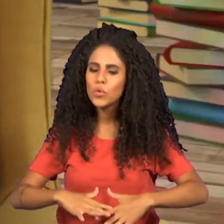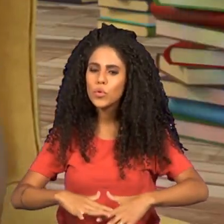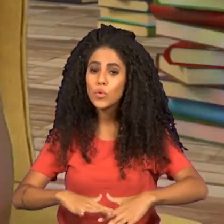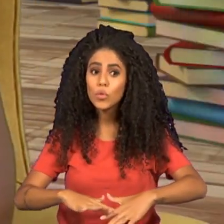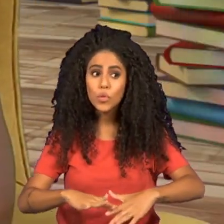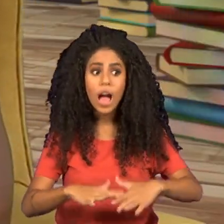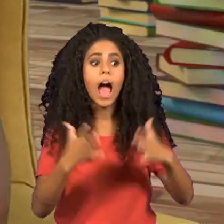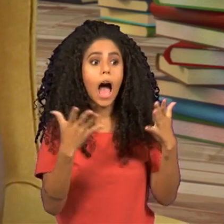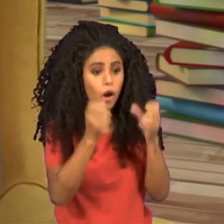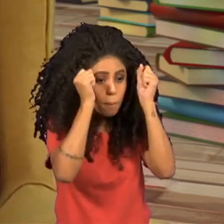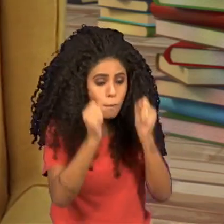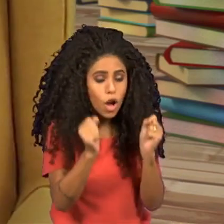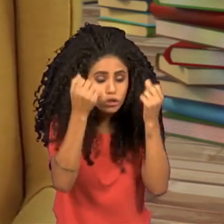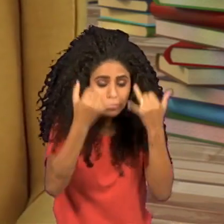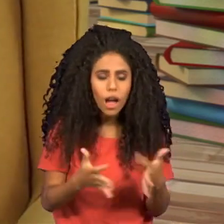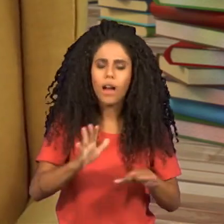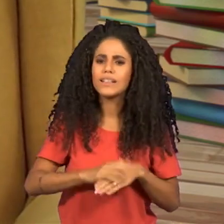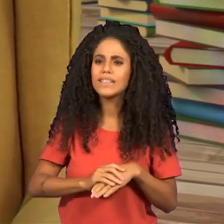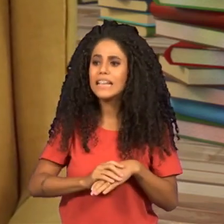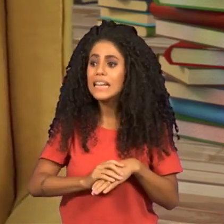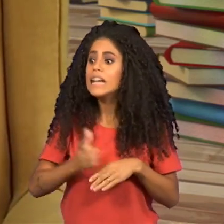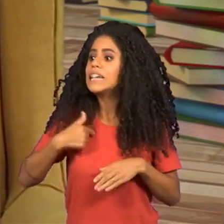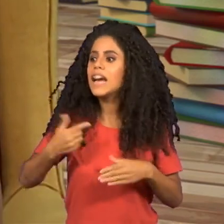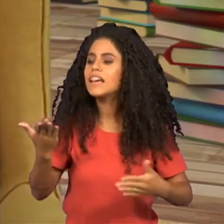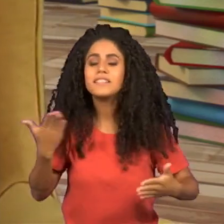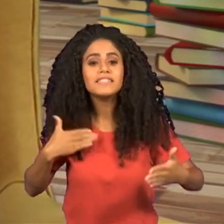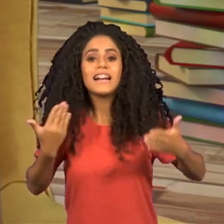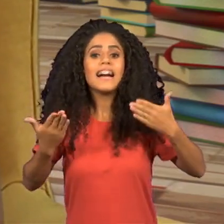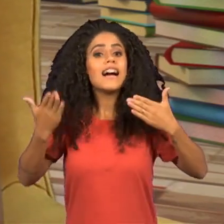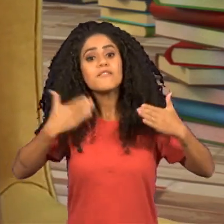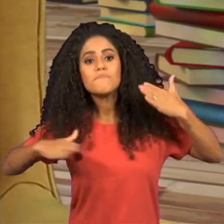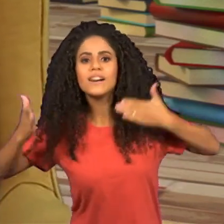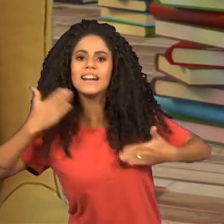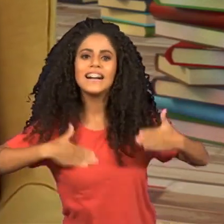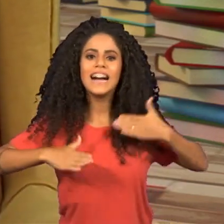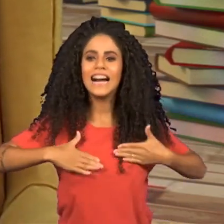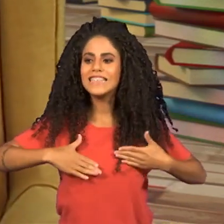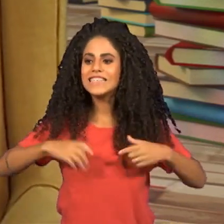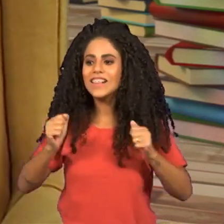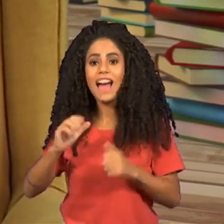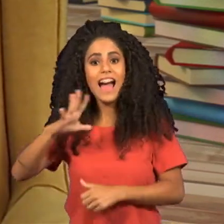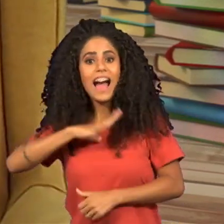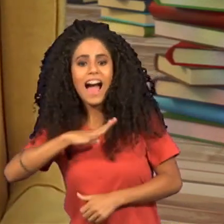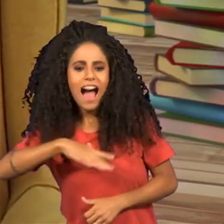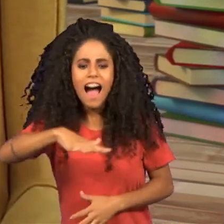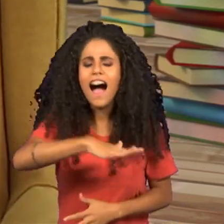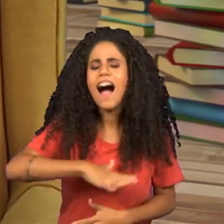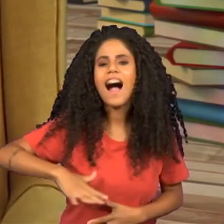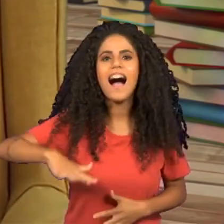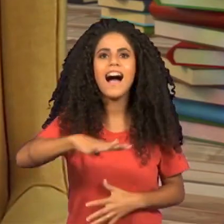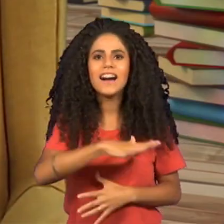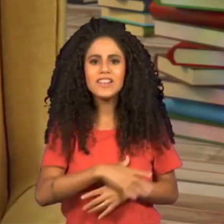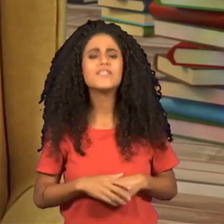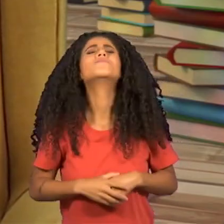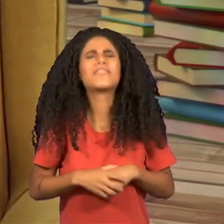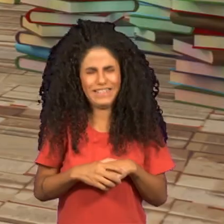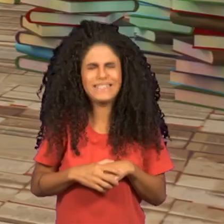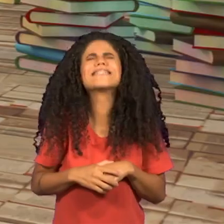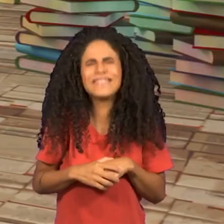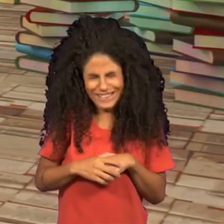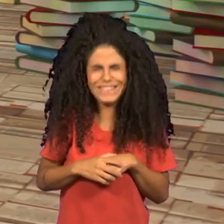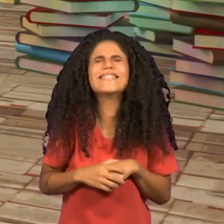agora conte você se divertiu Você gostou do seu passeio meu pequeno a mamãe